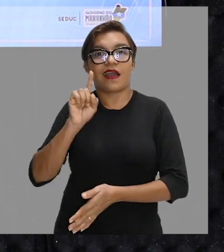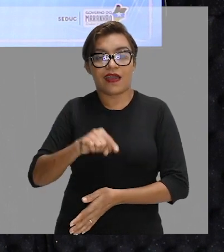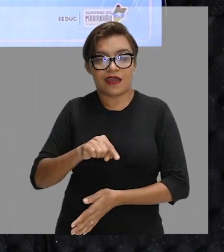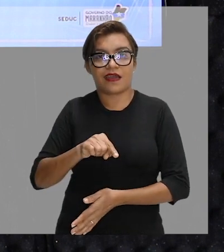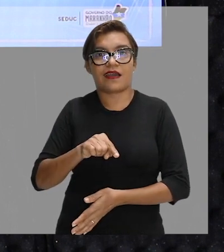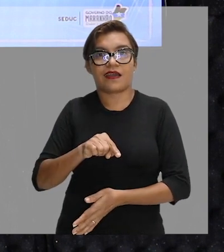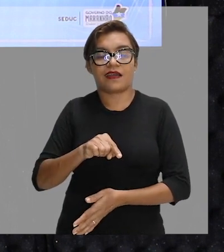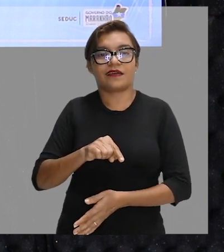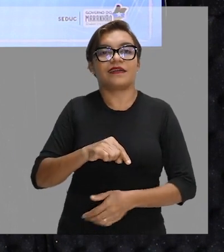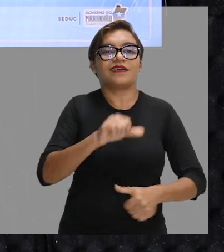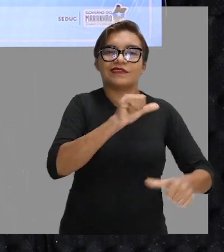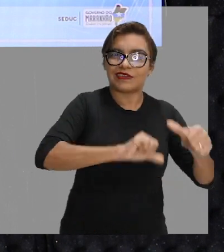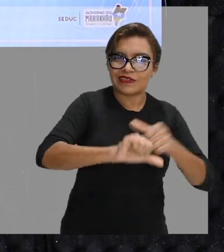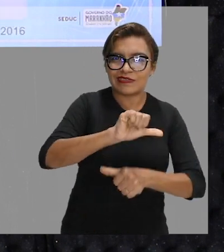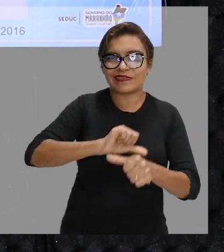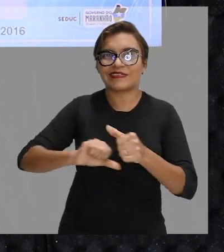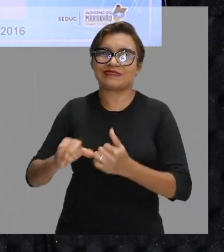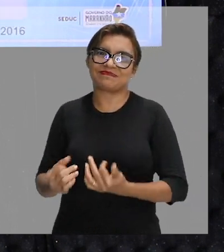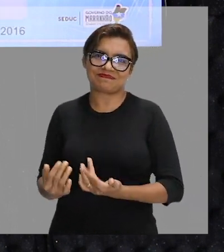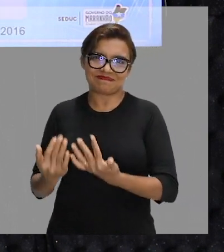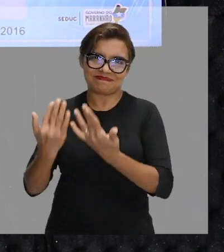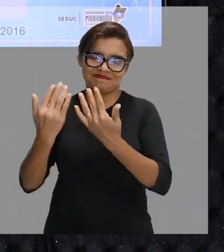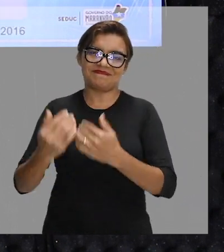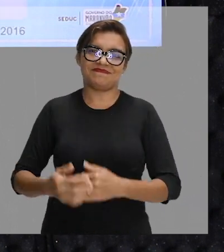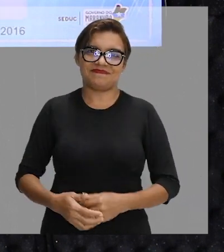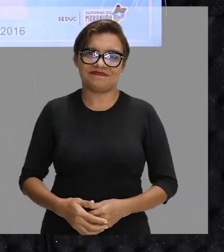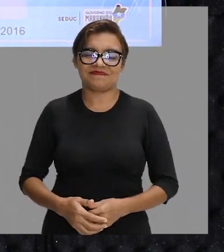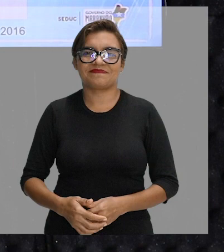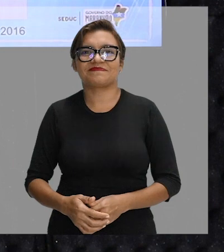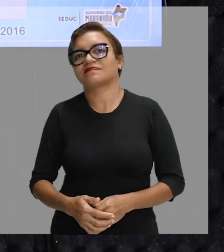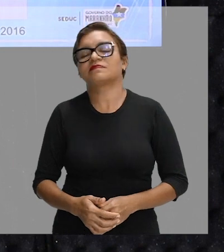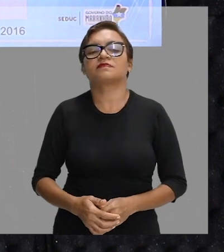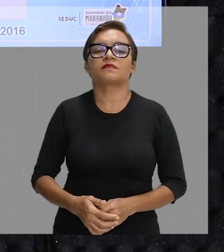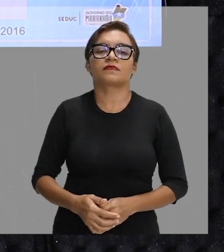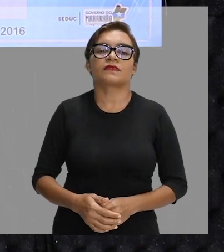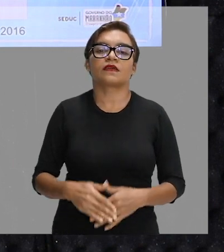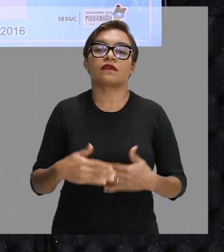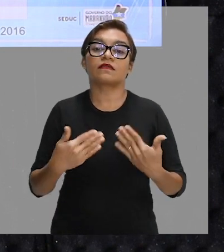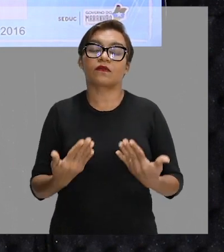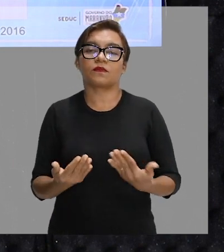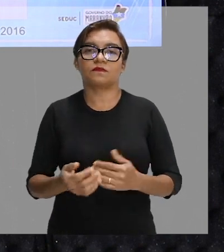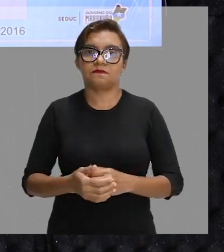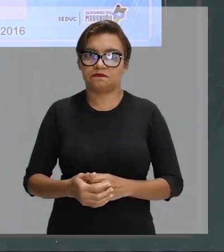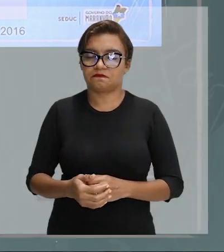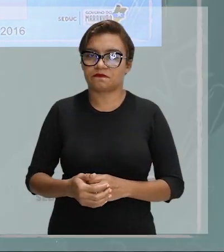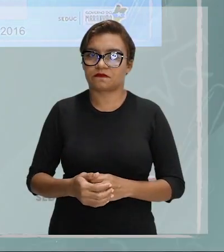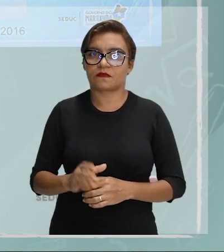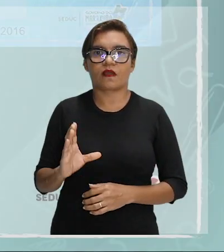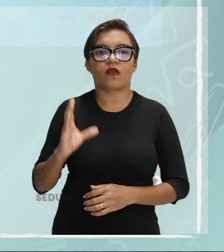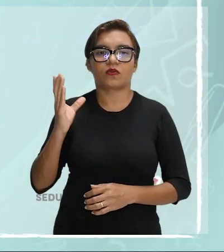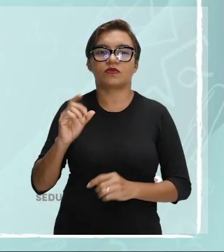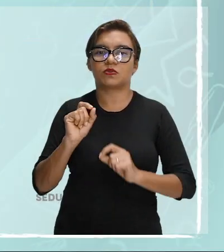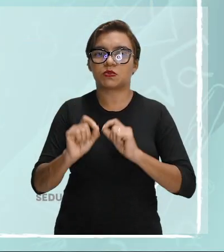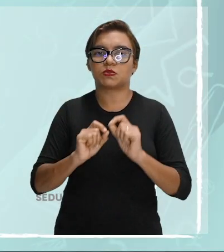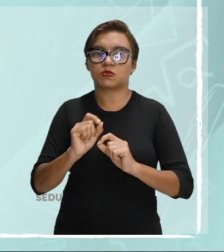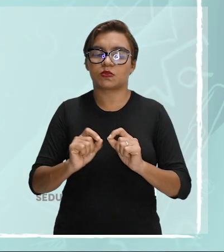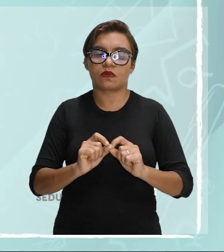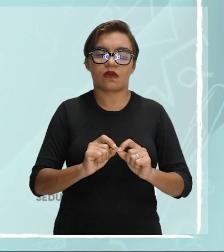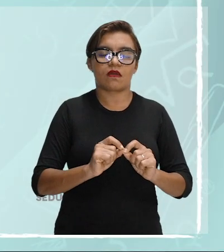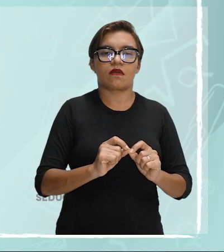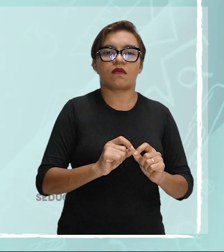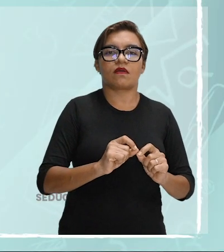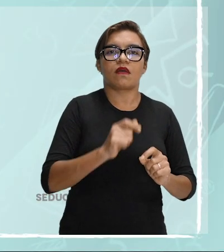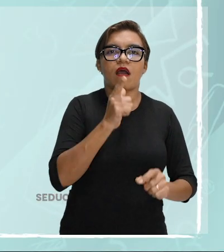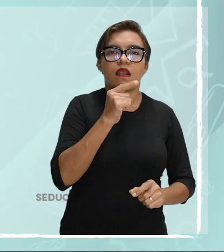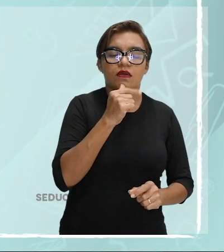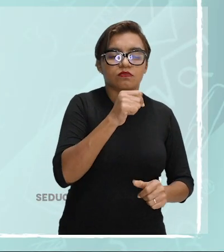efeito ebuliométrico. Bom, para que ocorra a ebulição da solução, é